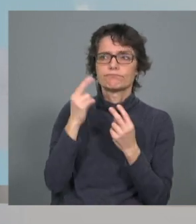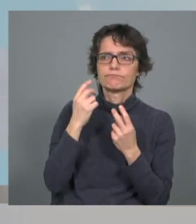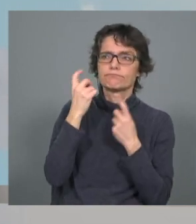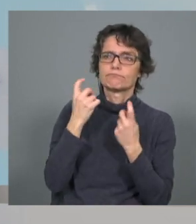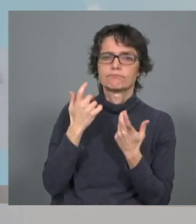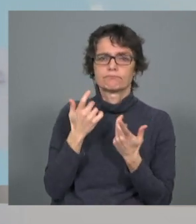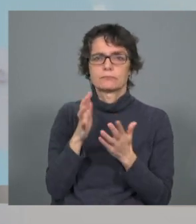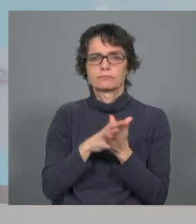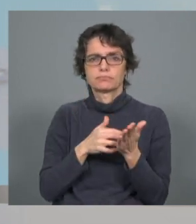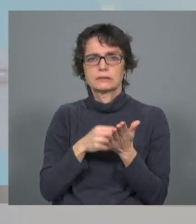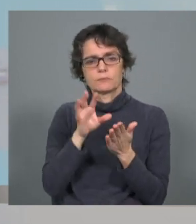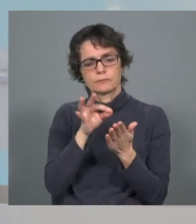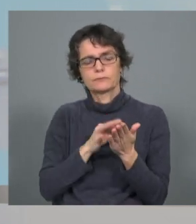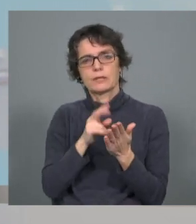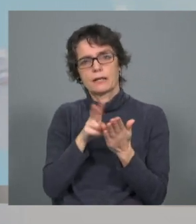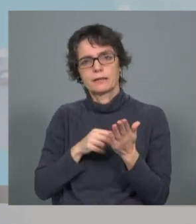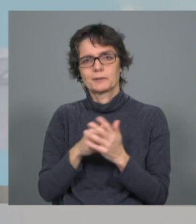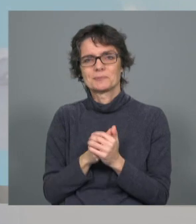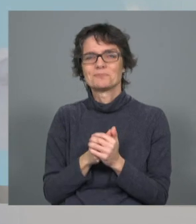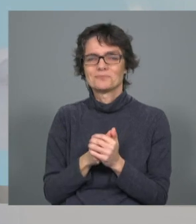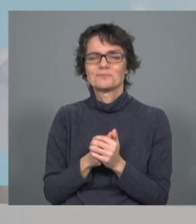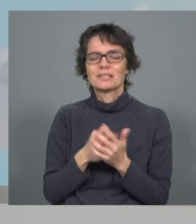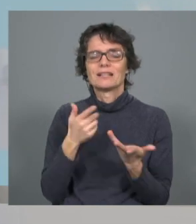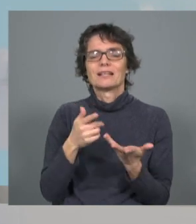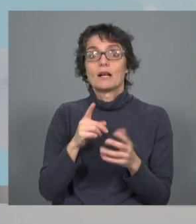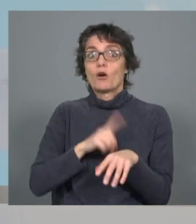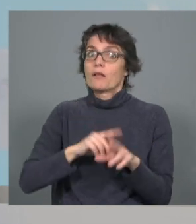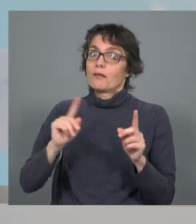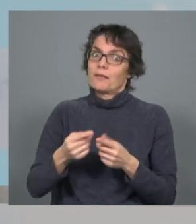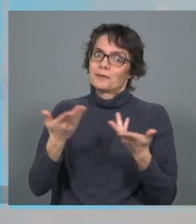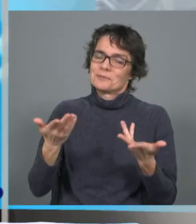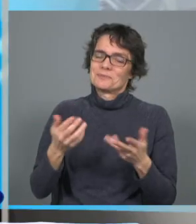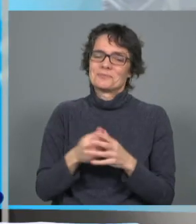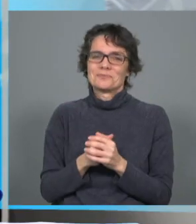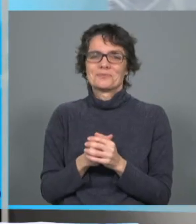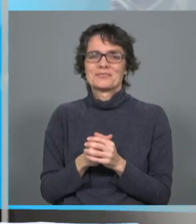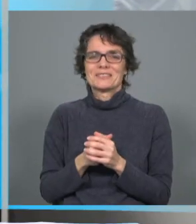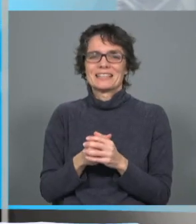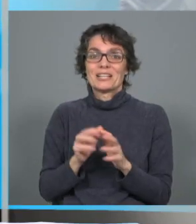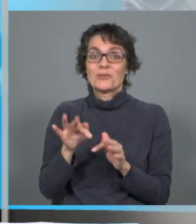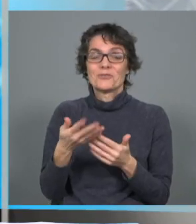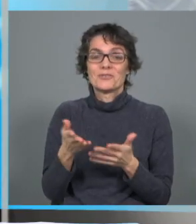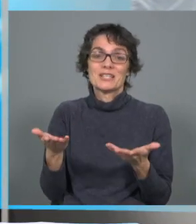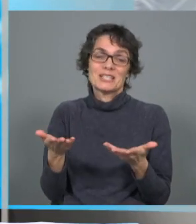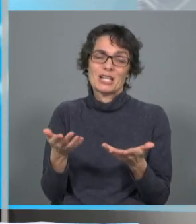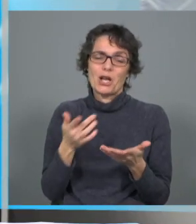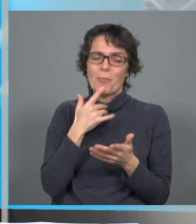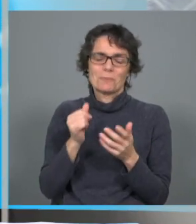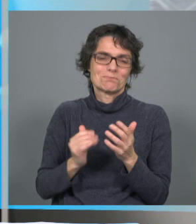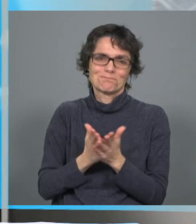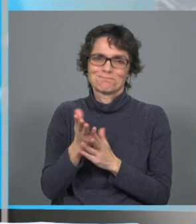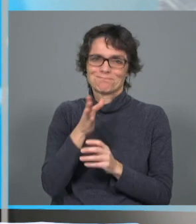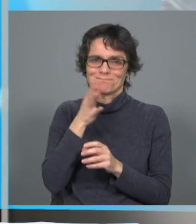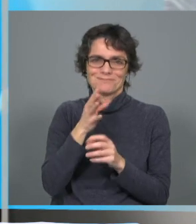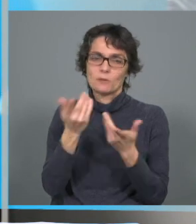nos sugerir. Maria Cortês Lobão, agradeço-lhe muito ter estado aqui. Infelizmente o nosso tempo já chegou ao fim e não conseguimos ir mais à frente, mas teremos, por certo,